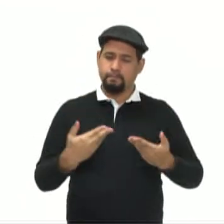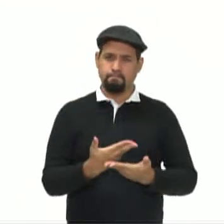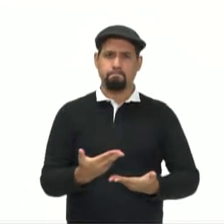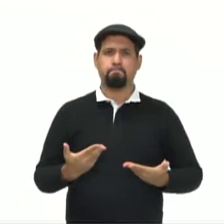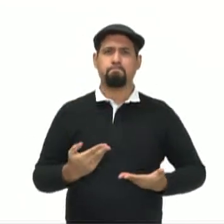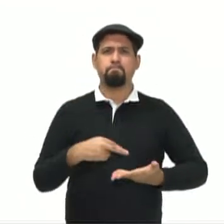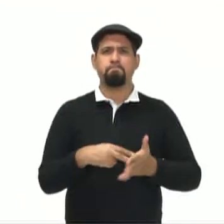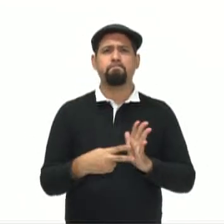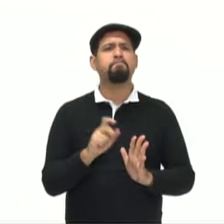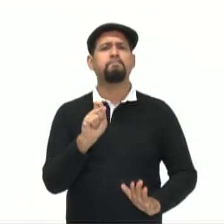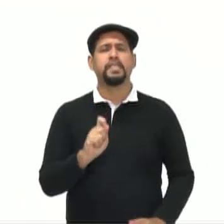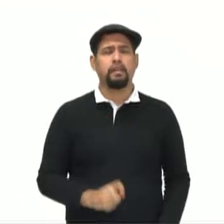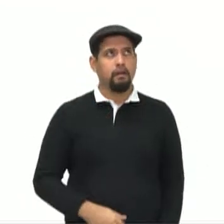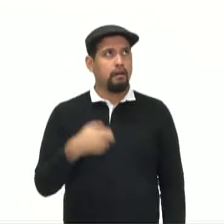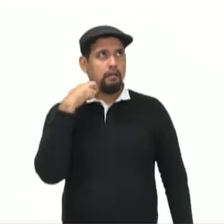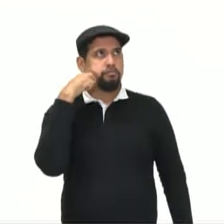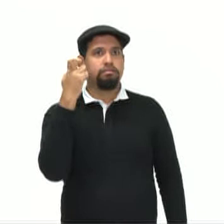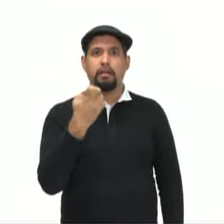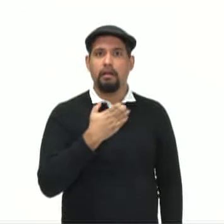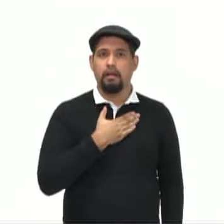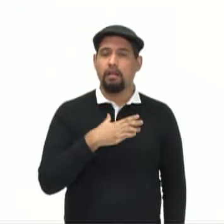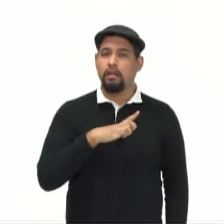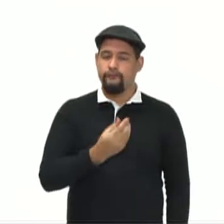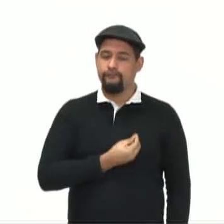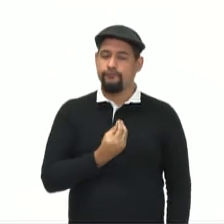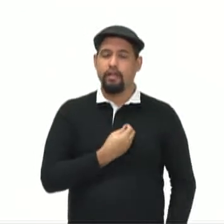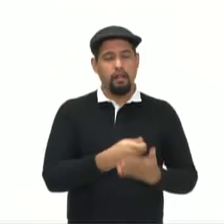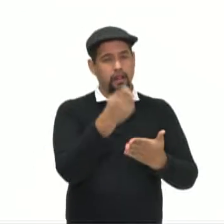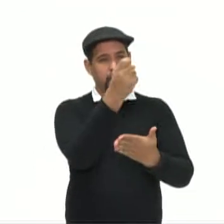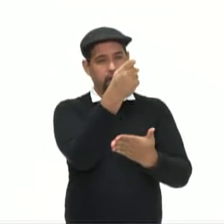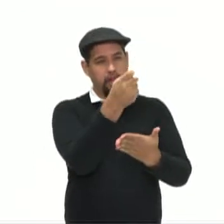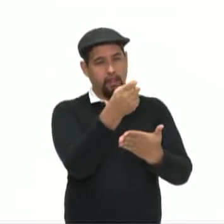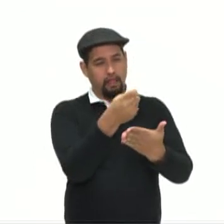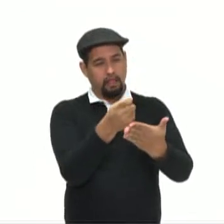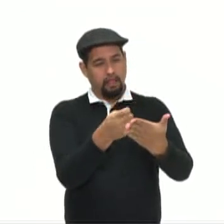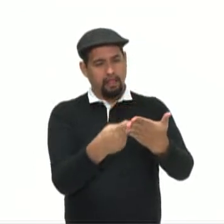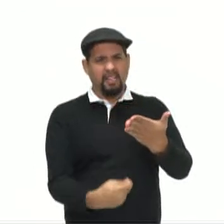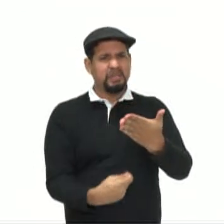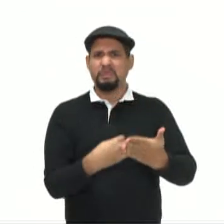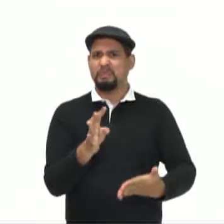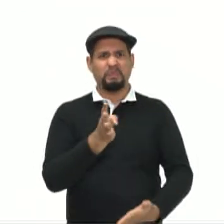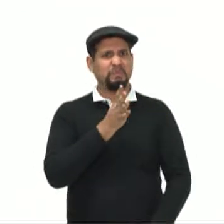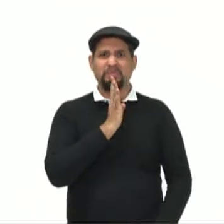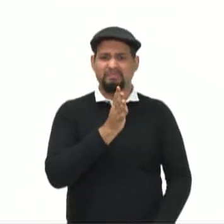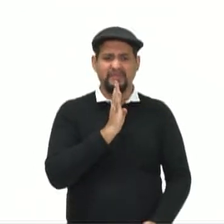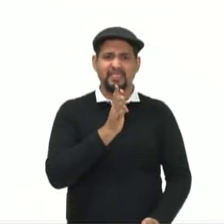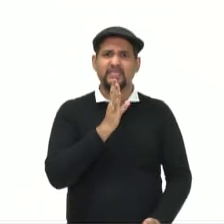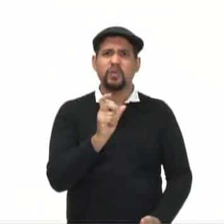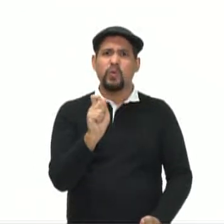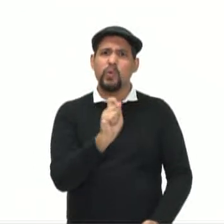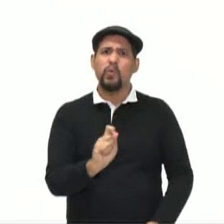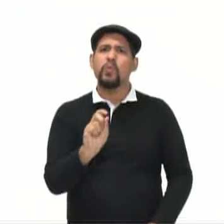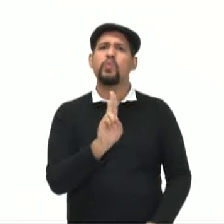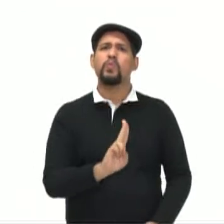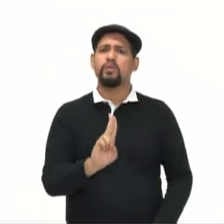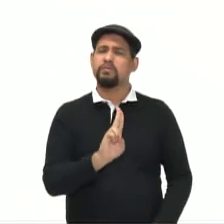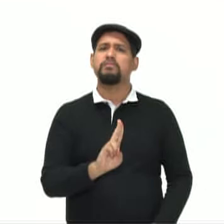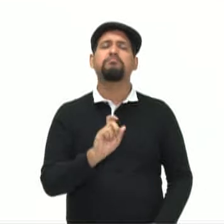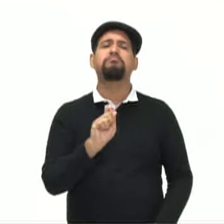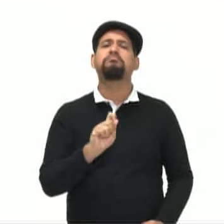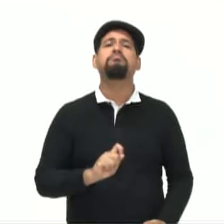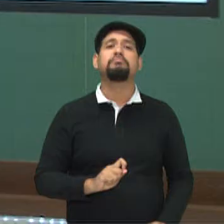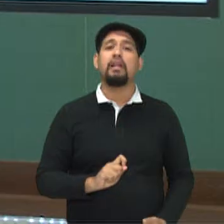é uma vergonha para mim, que vivo de escrever, não conhecer o meu instrumento de trabalho, que é